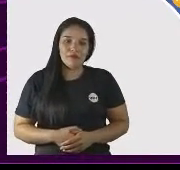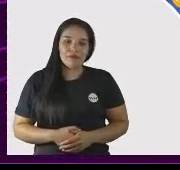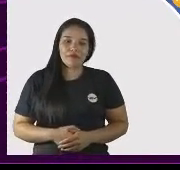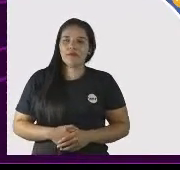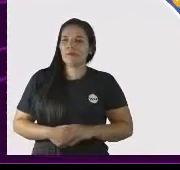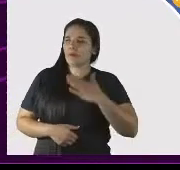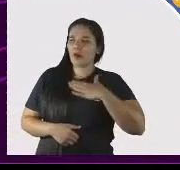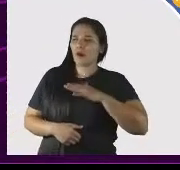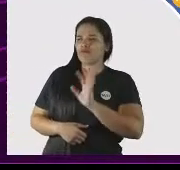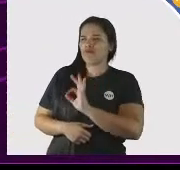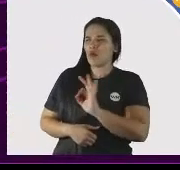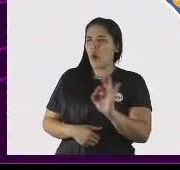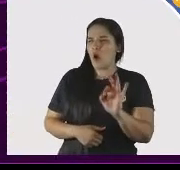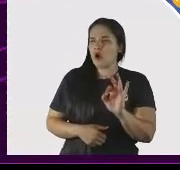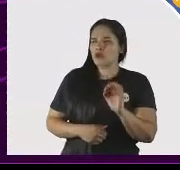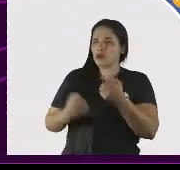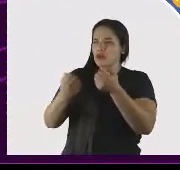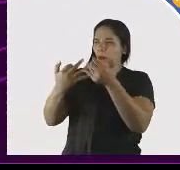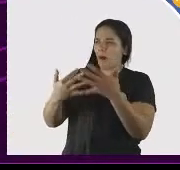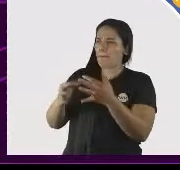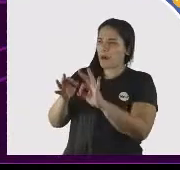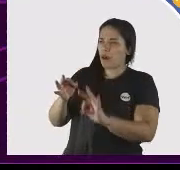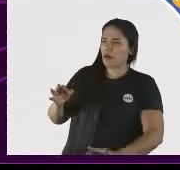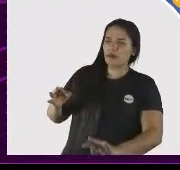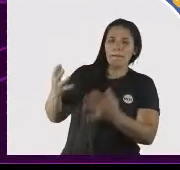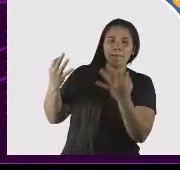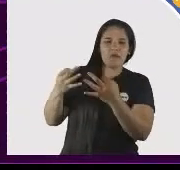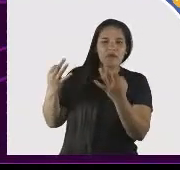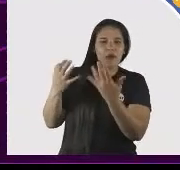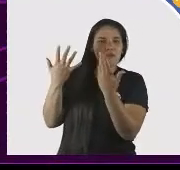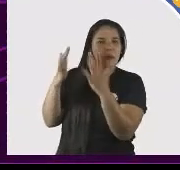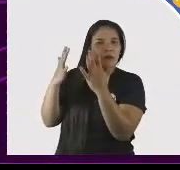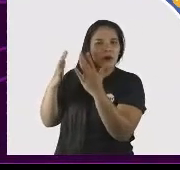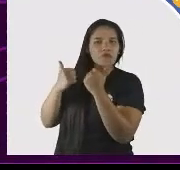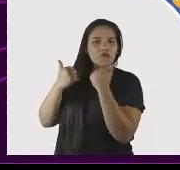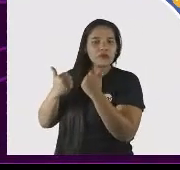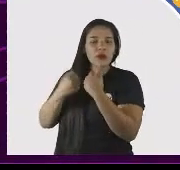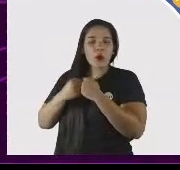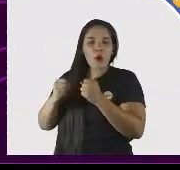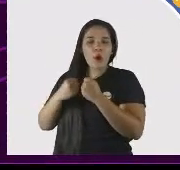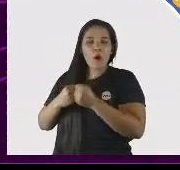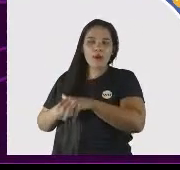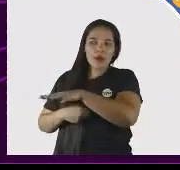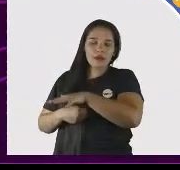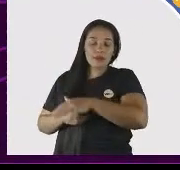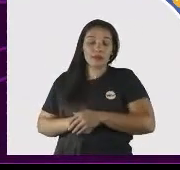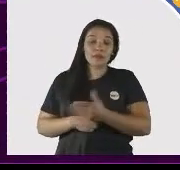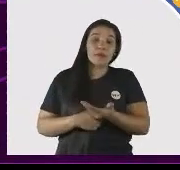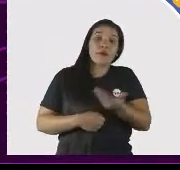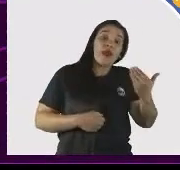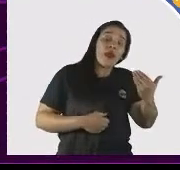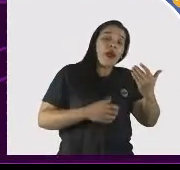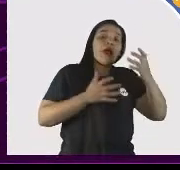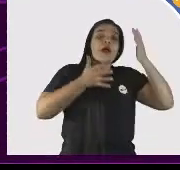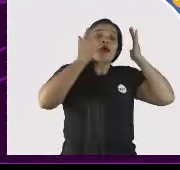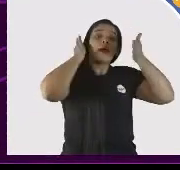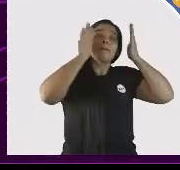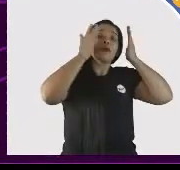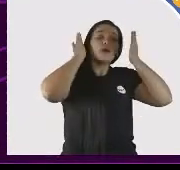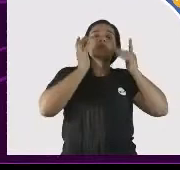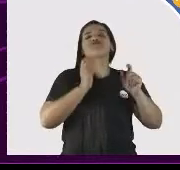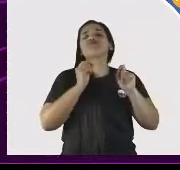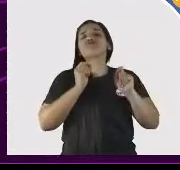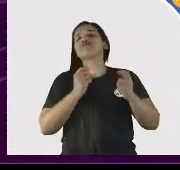Walter muito muito boa sua explanação a respeito do Panorama no segmento de ônibus e agora Alex Do lado de caminhões né seu